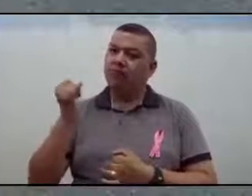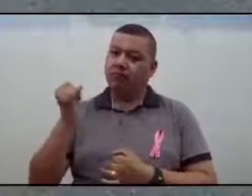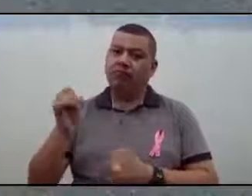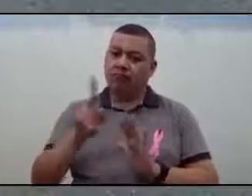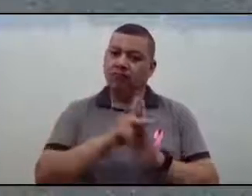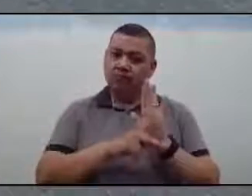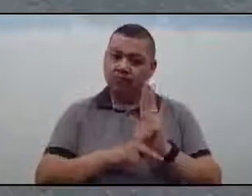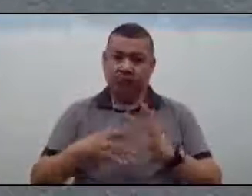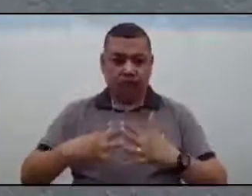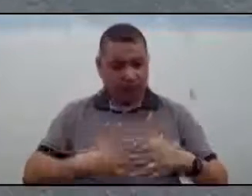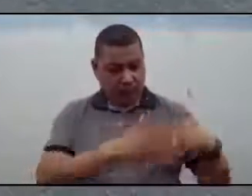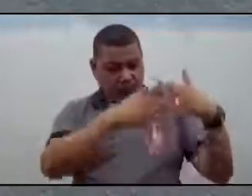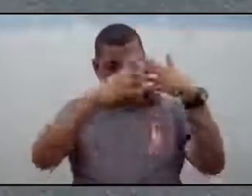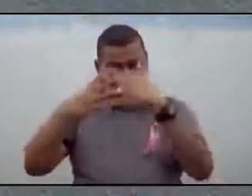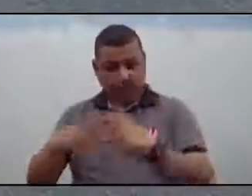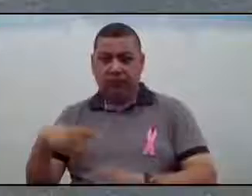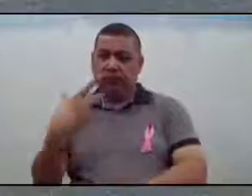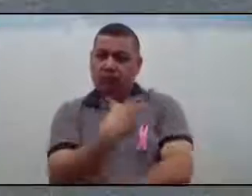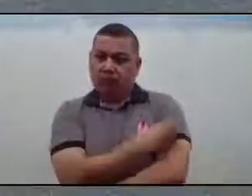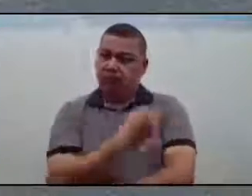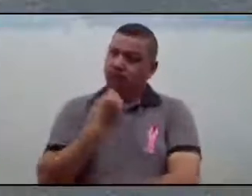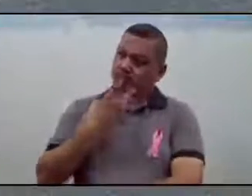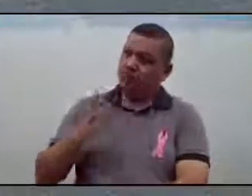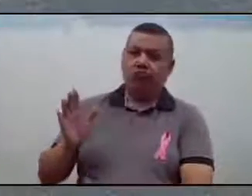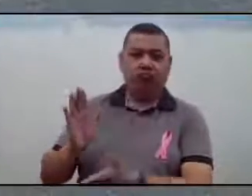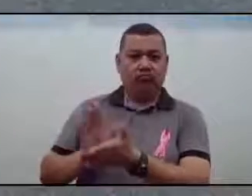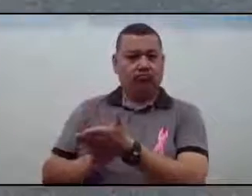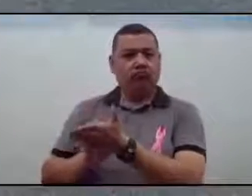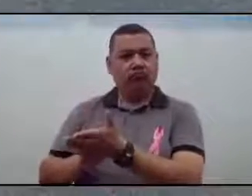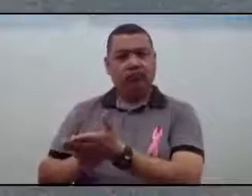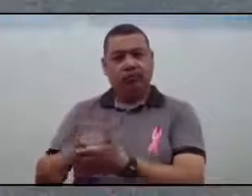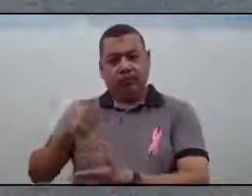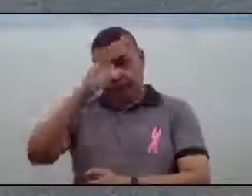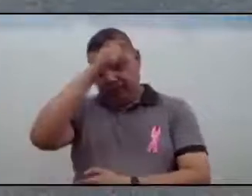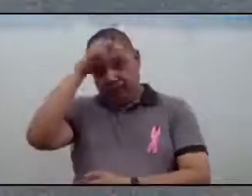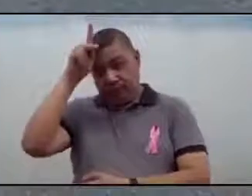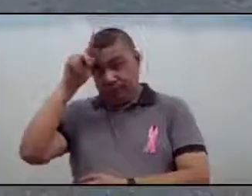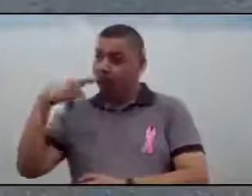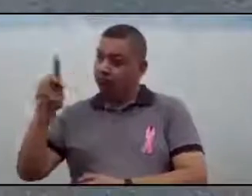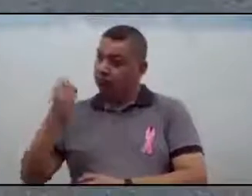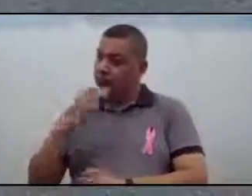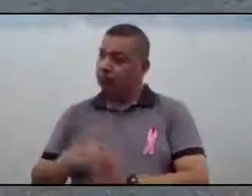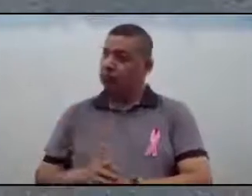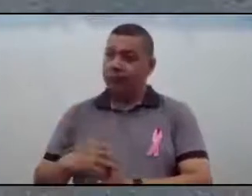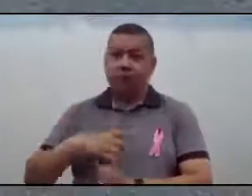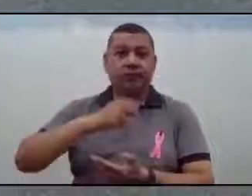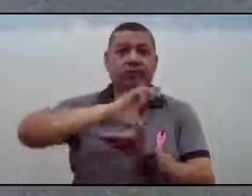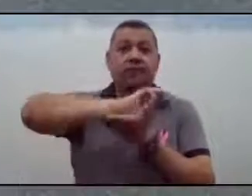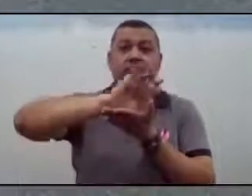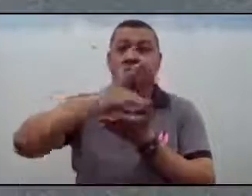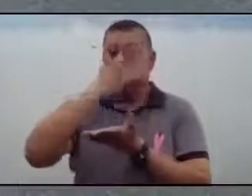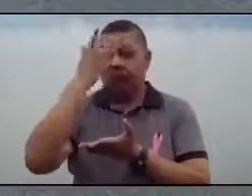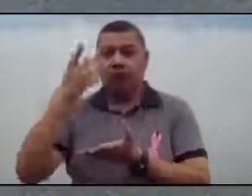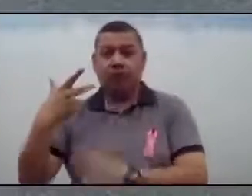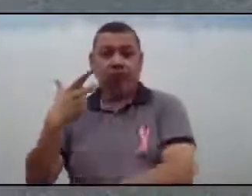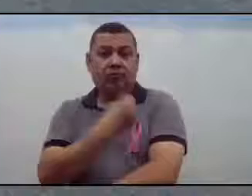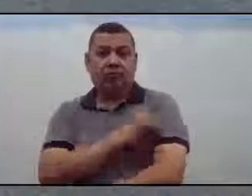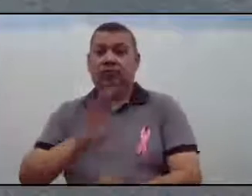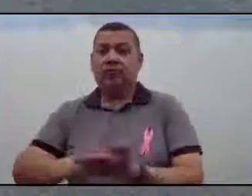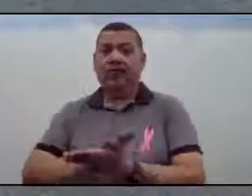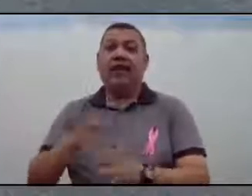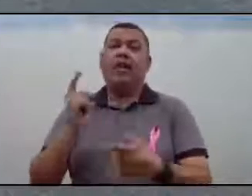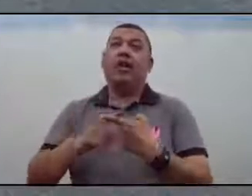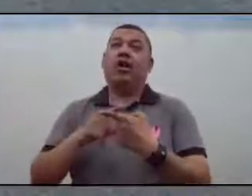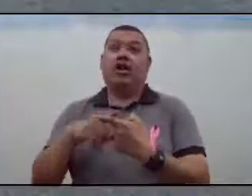da vacina, tá? Parabenizar o prefeito aí por essa iniciativa. Realmente tem muitas pessoas que não vacinaram, uns por medo da